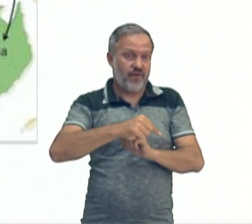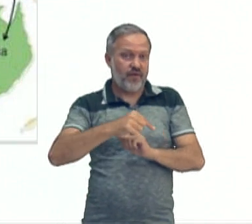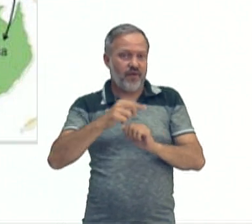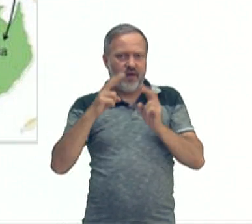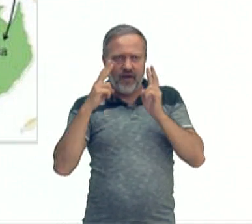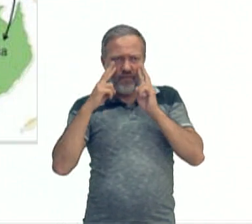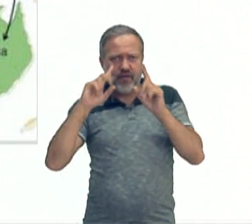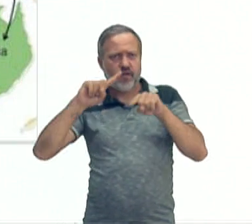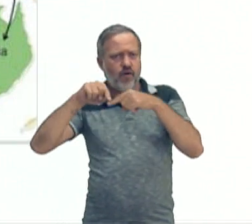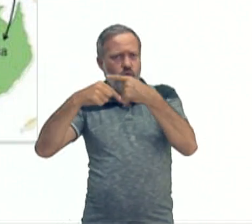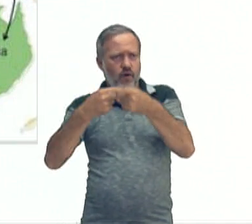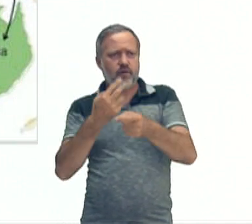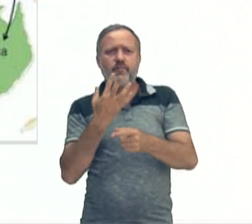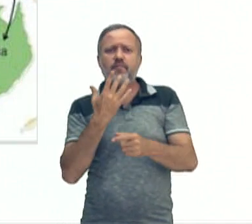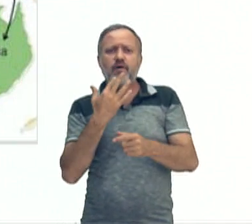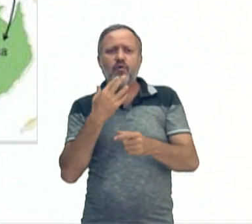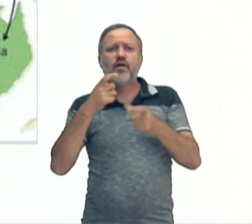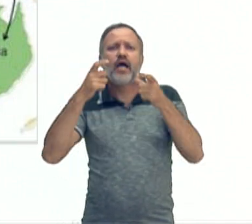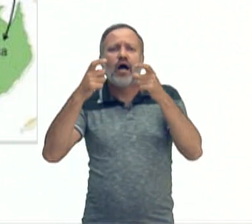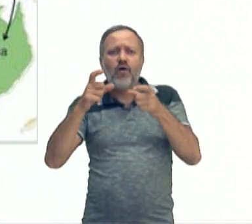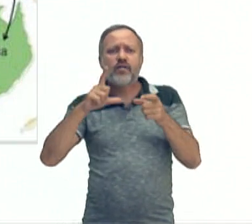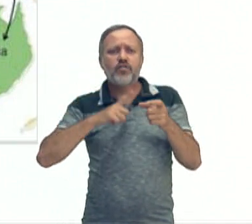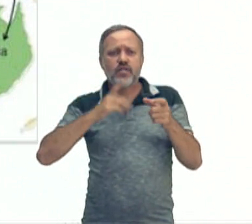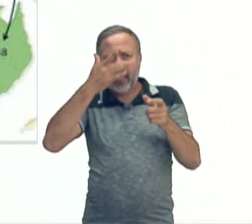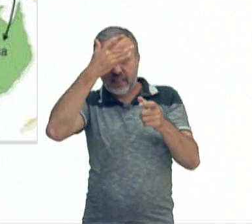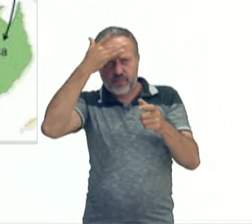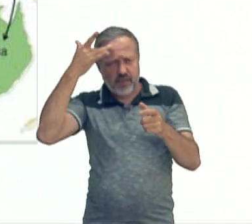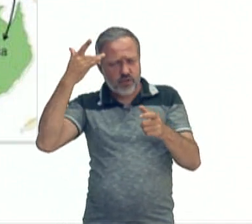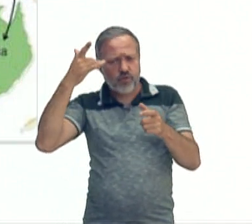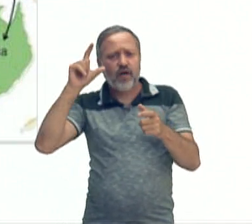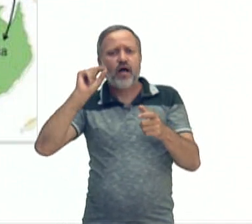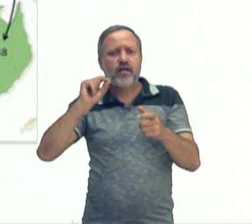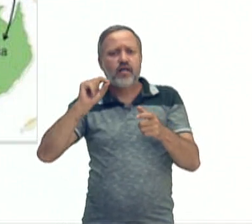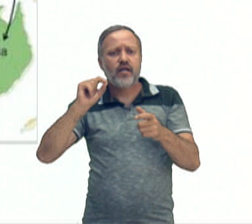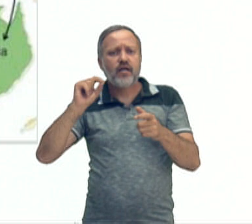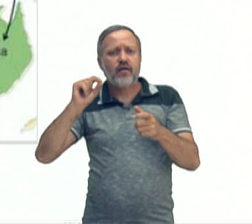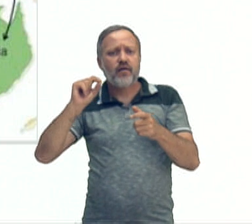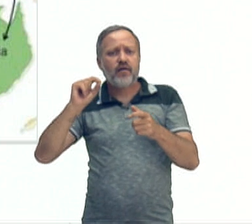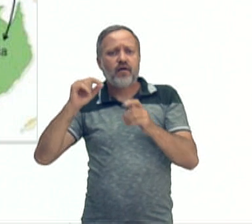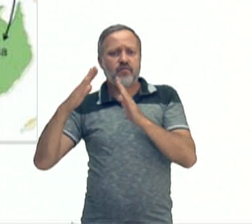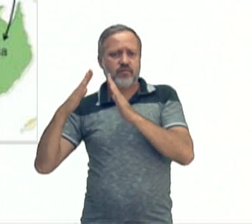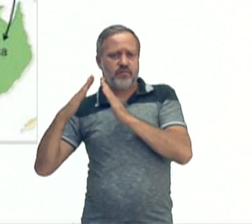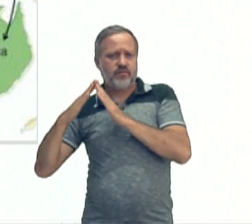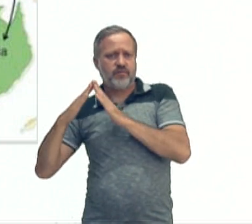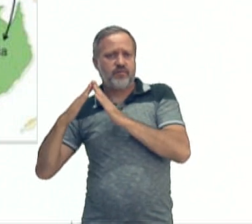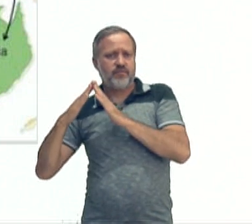aí você já consegue entender que, opa, existem aqueles que são